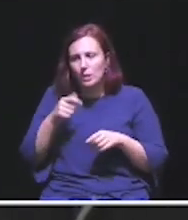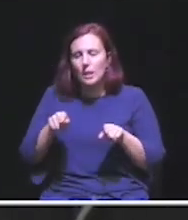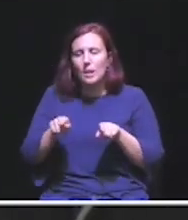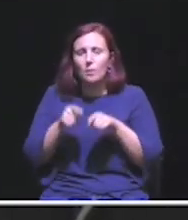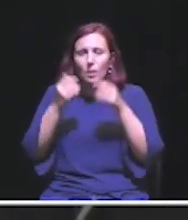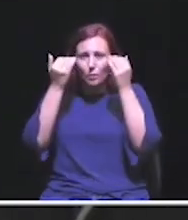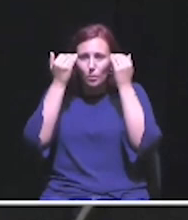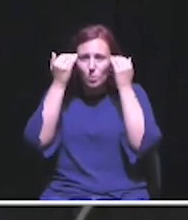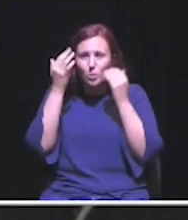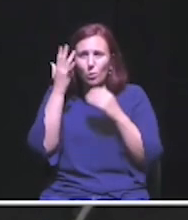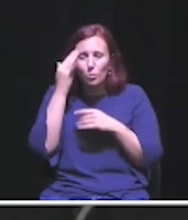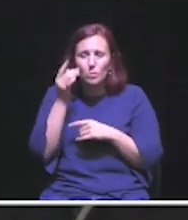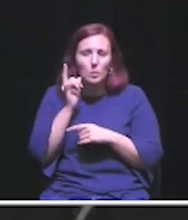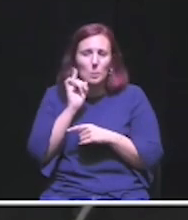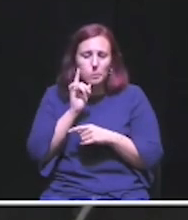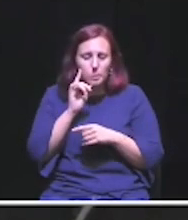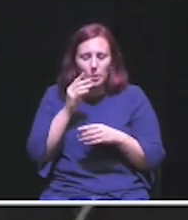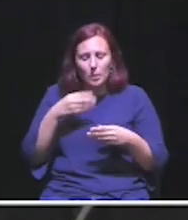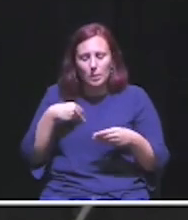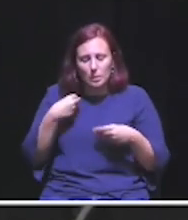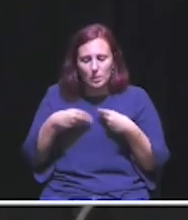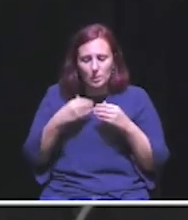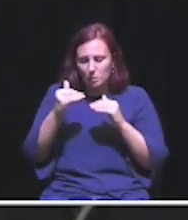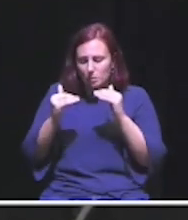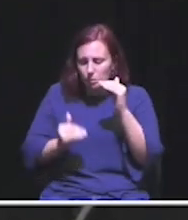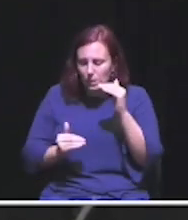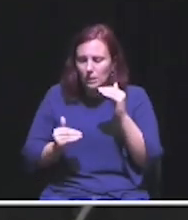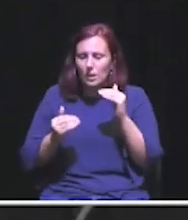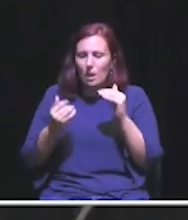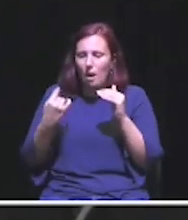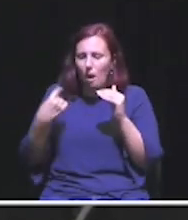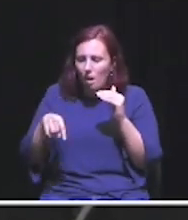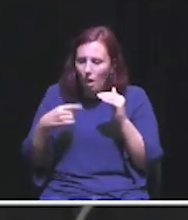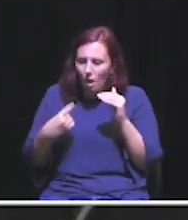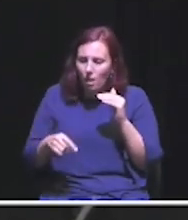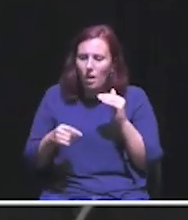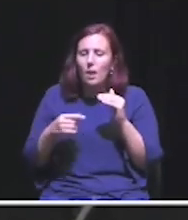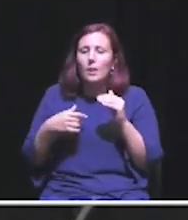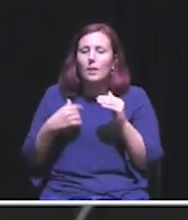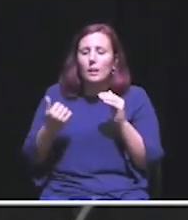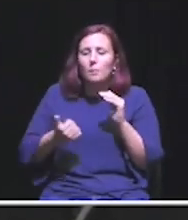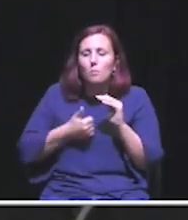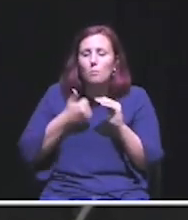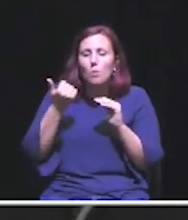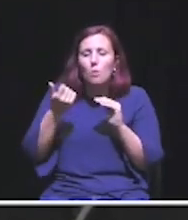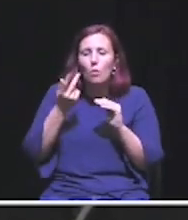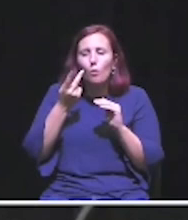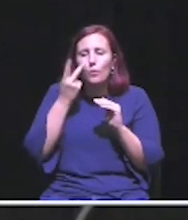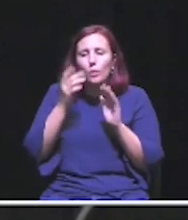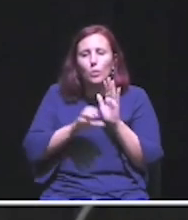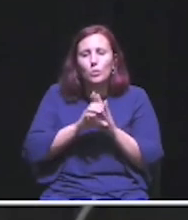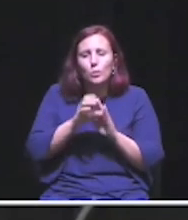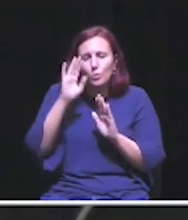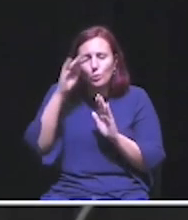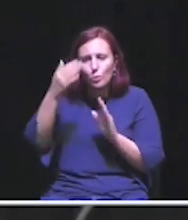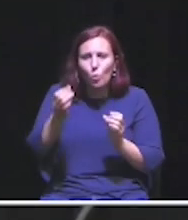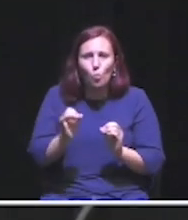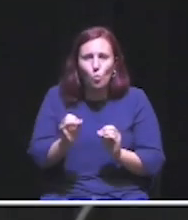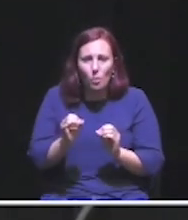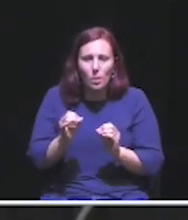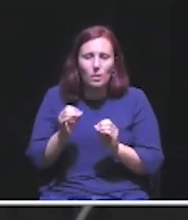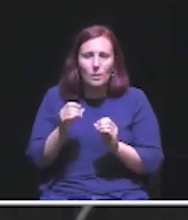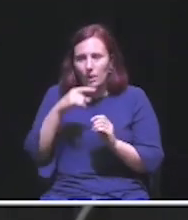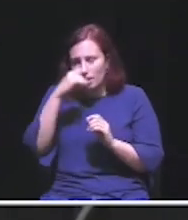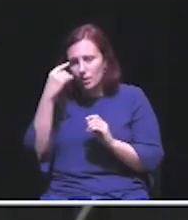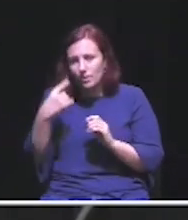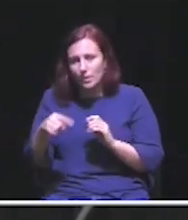dados preocupantes e que revelam uma desigualdade estrutural que impede a real melhoria das condições de vida no futuro. Desigualdade estrutural combate-se